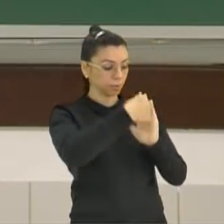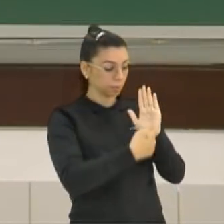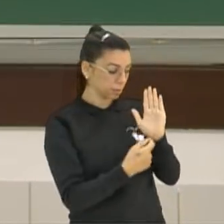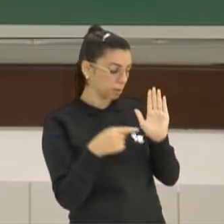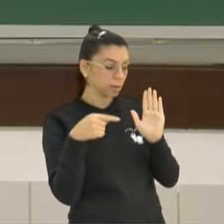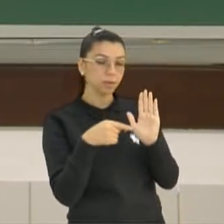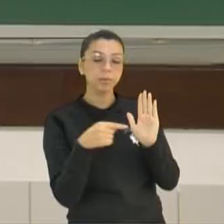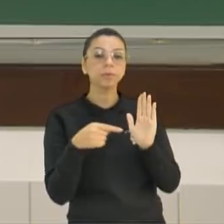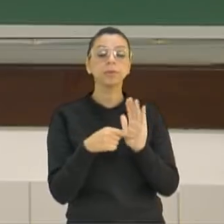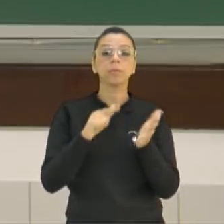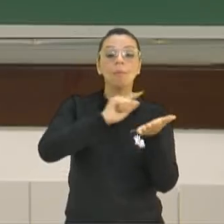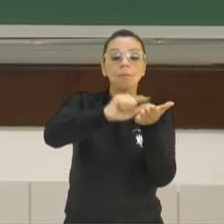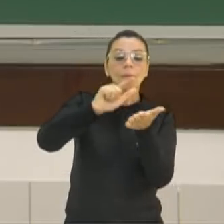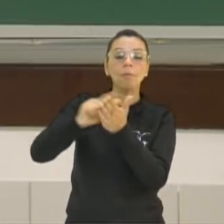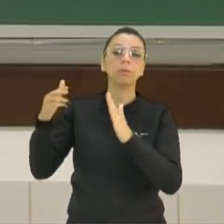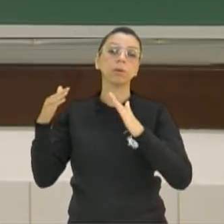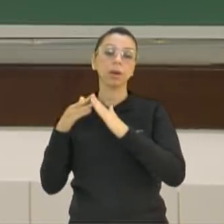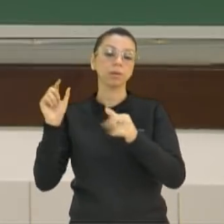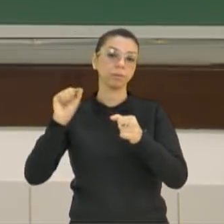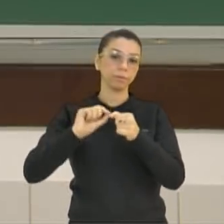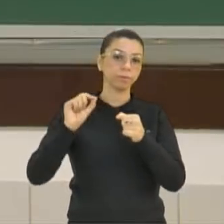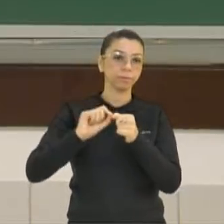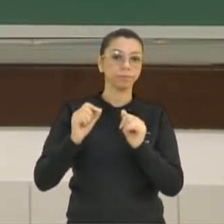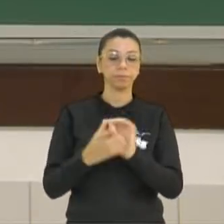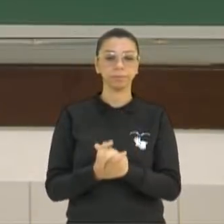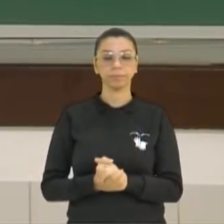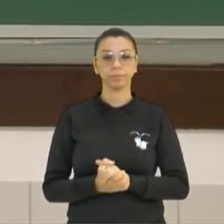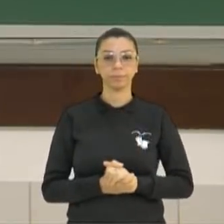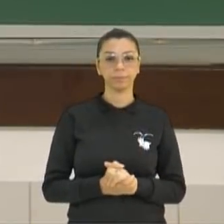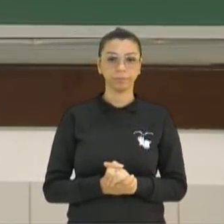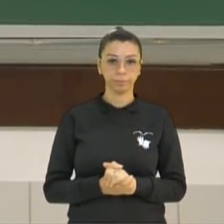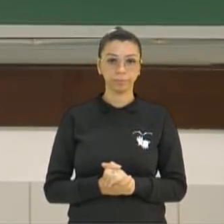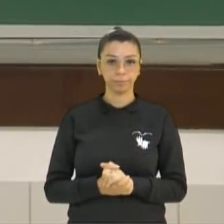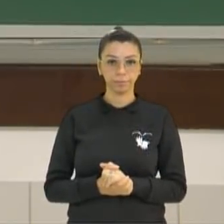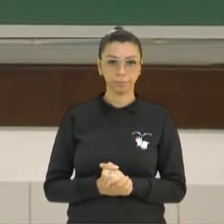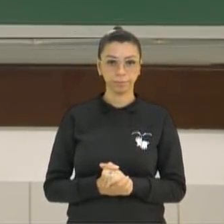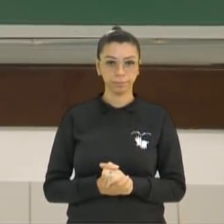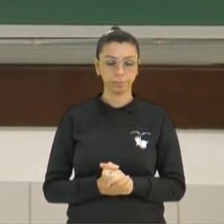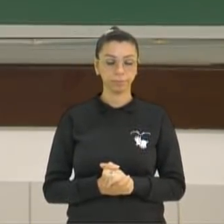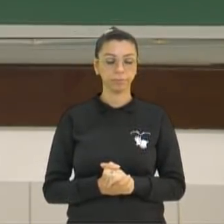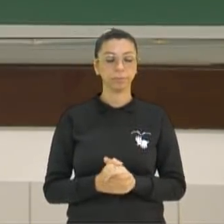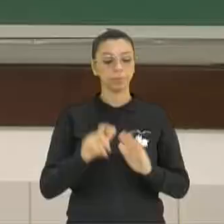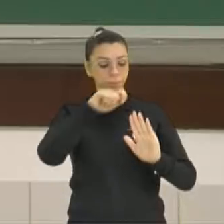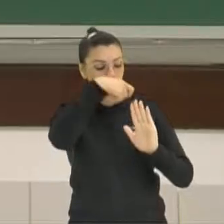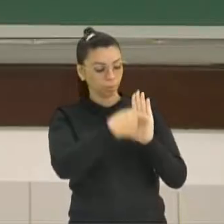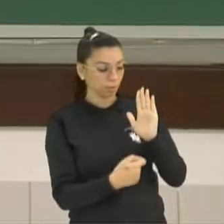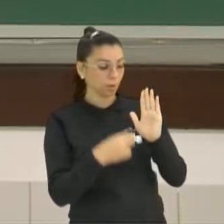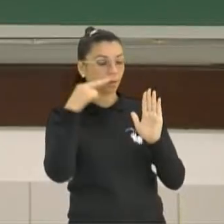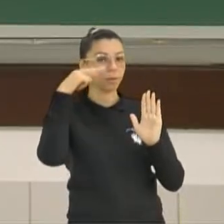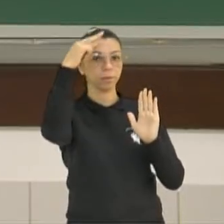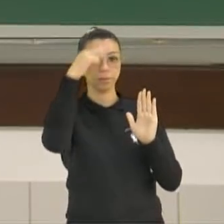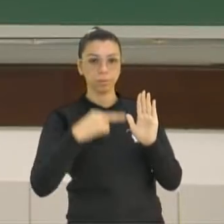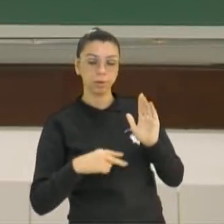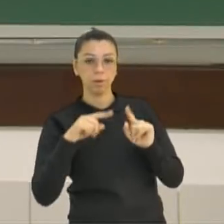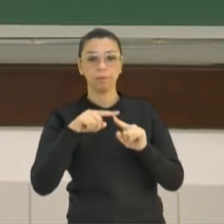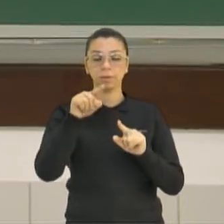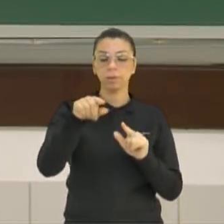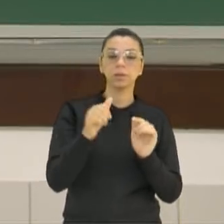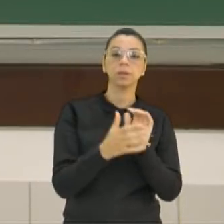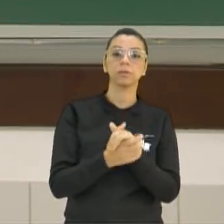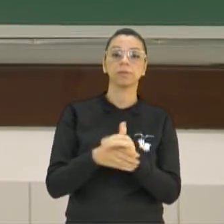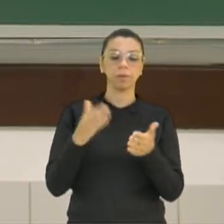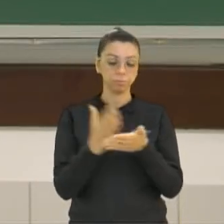texto. O que eles fazem? Quais são as household chores? Então, vamos lá? Vamos ler o texto de novo. Eu vou lendo e você já vai